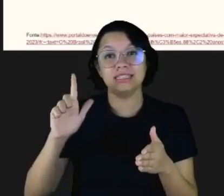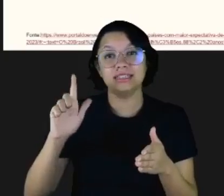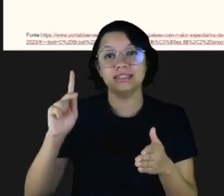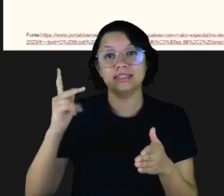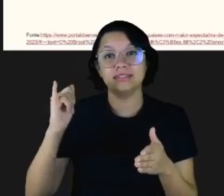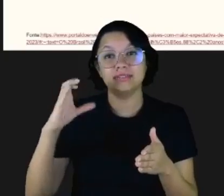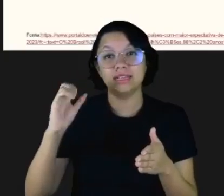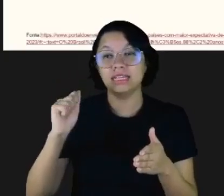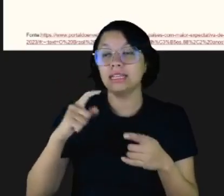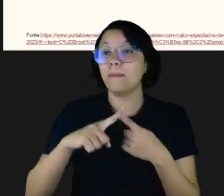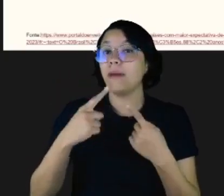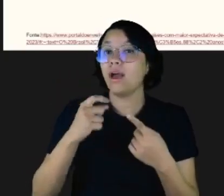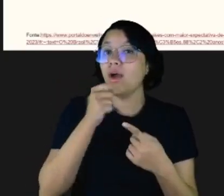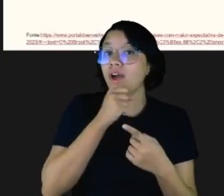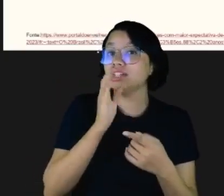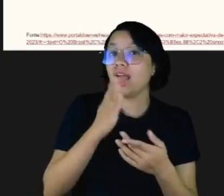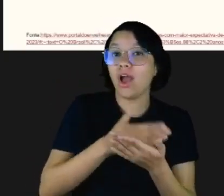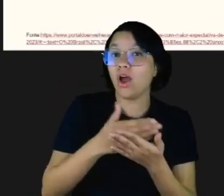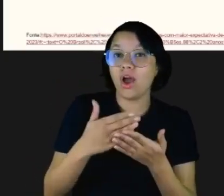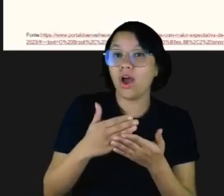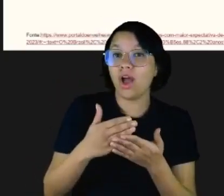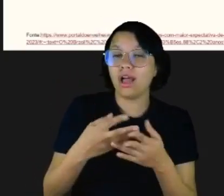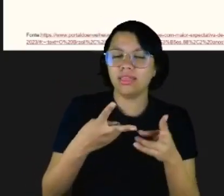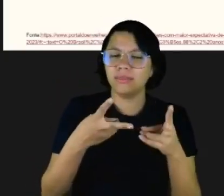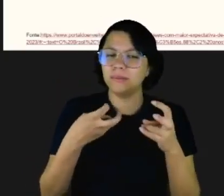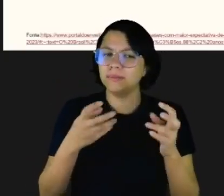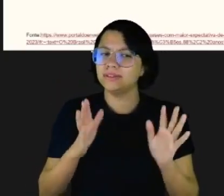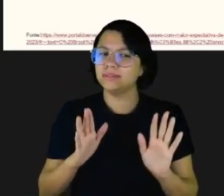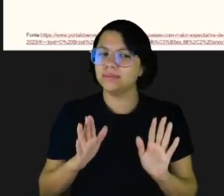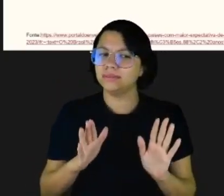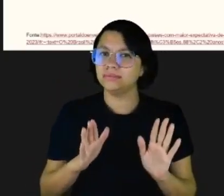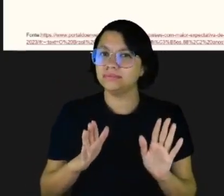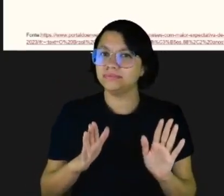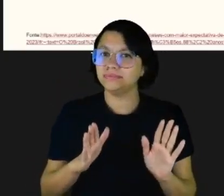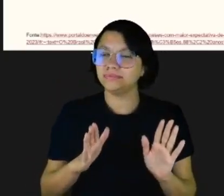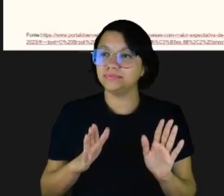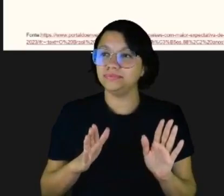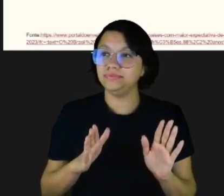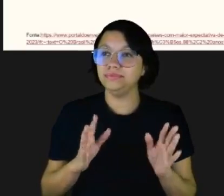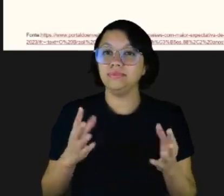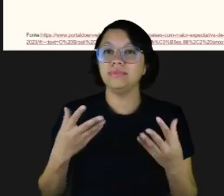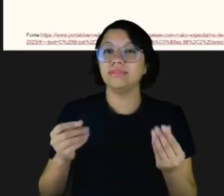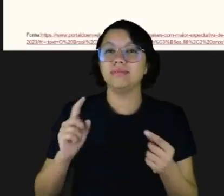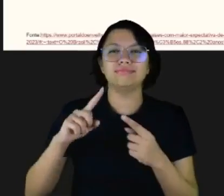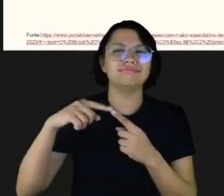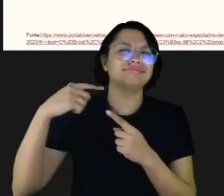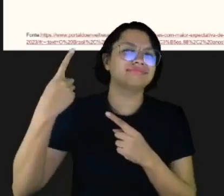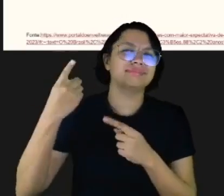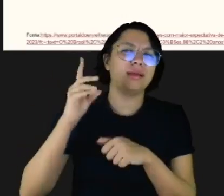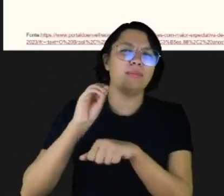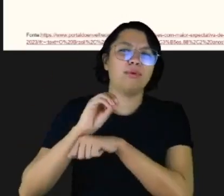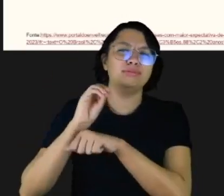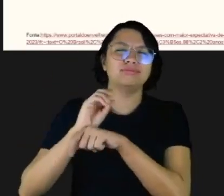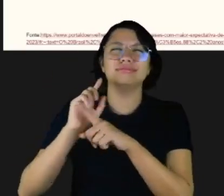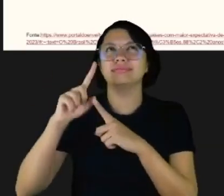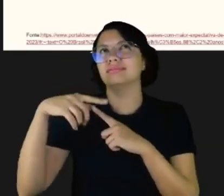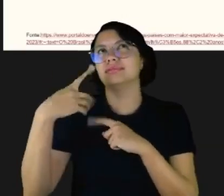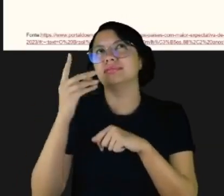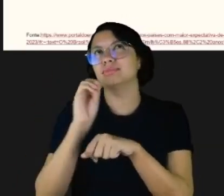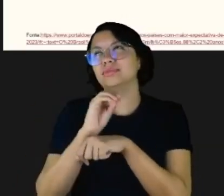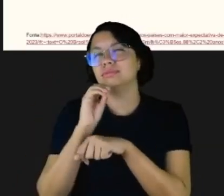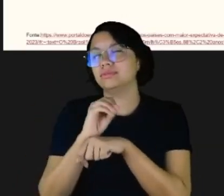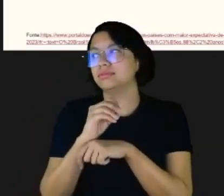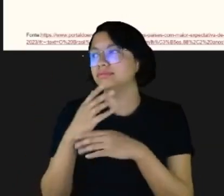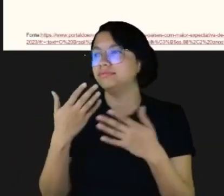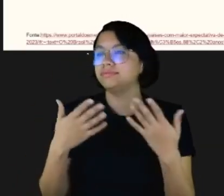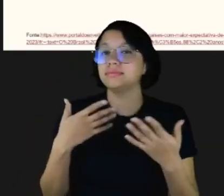já começou, e talvez nós não nos tocamos nisso e vamos postergando os cuidados que precisamos ter.